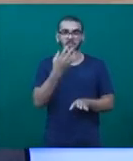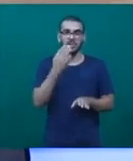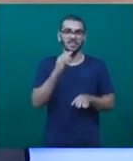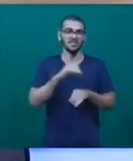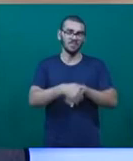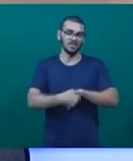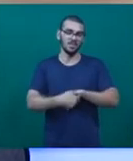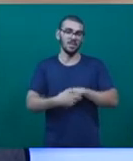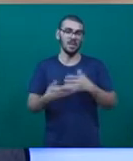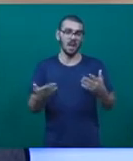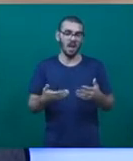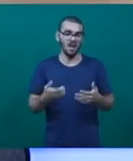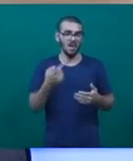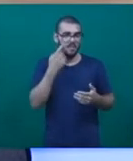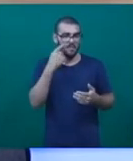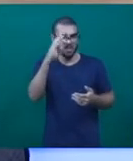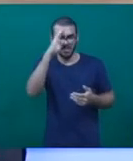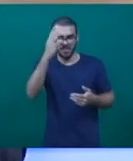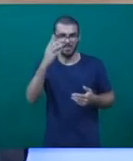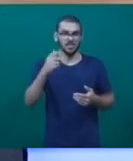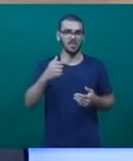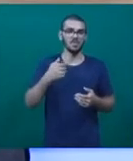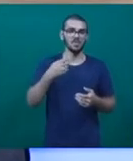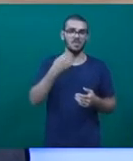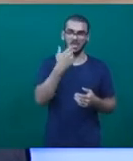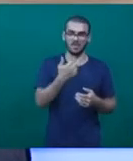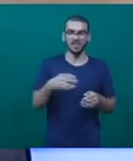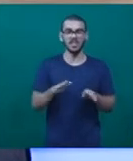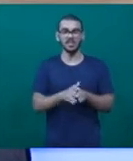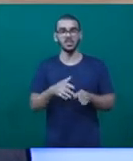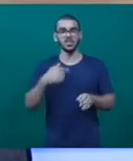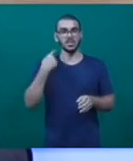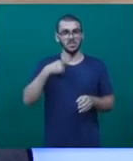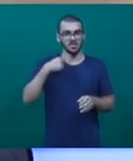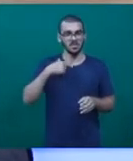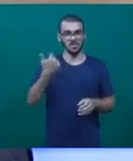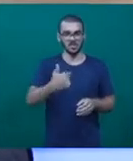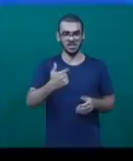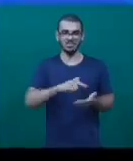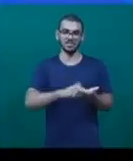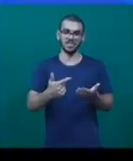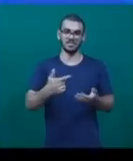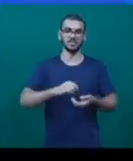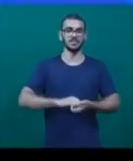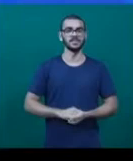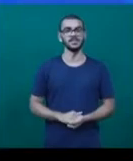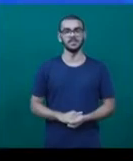acompanha. Fique agora com as principais notícias do estado, com o Jornal Minas, segunda edição. E até amanhã.